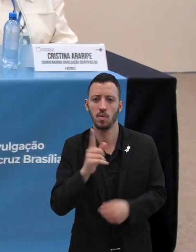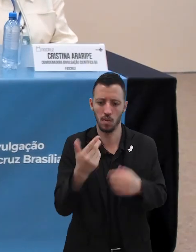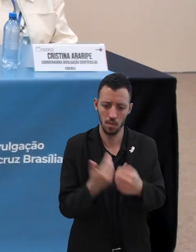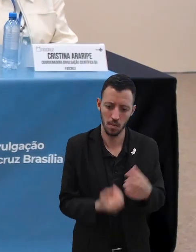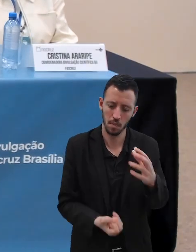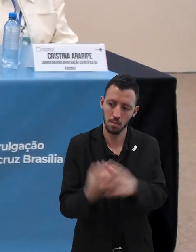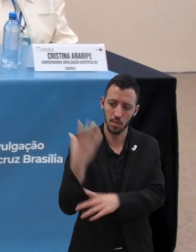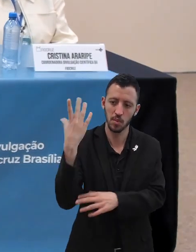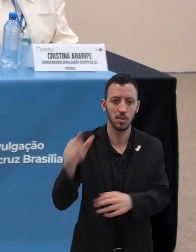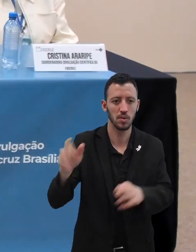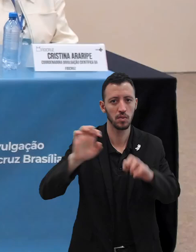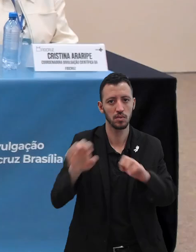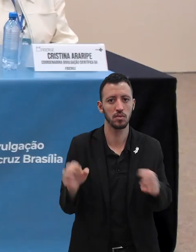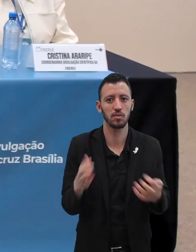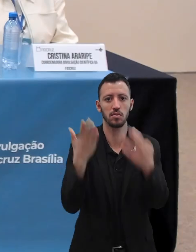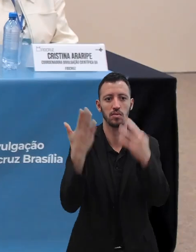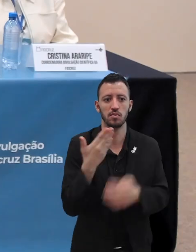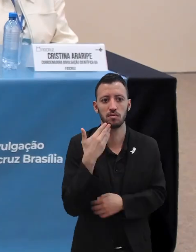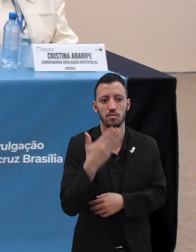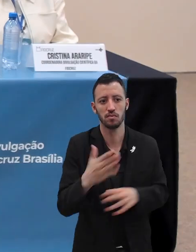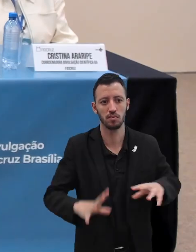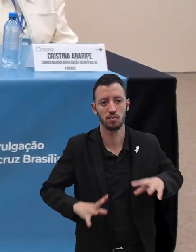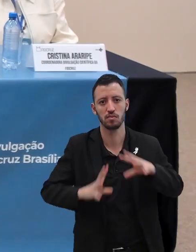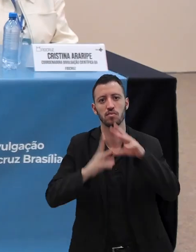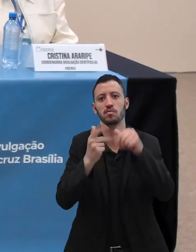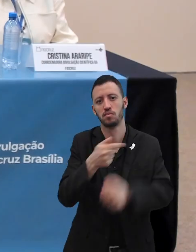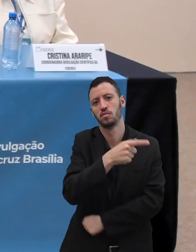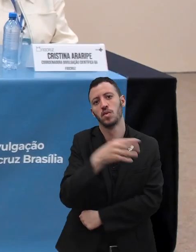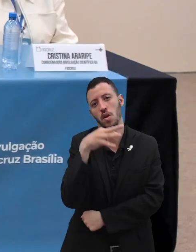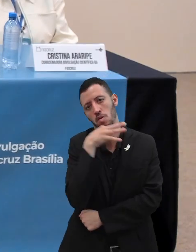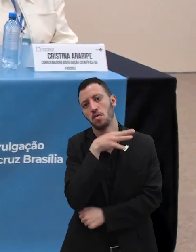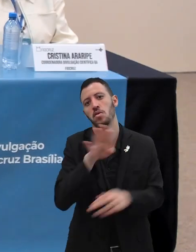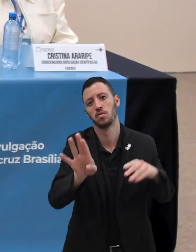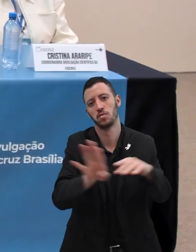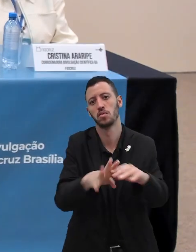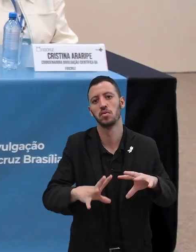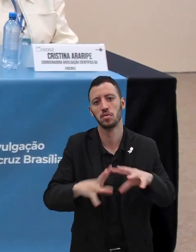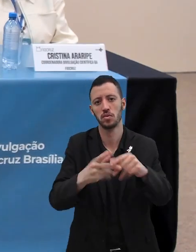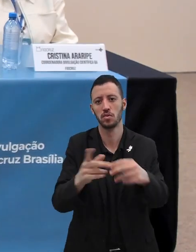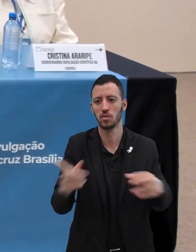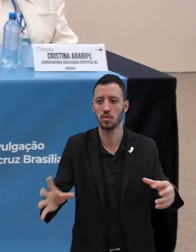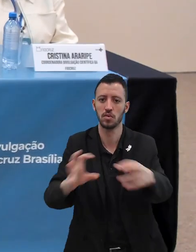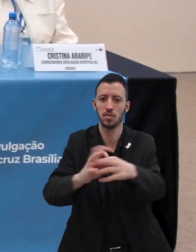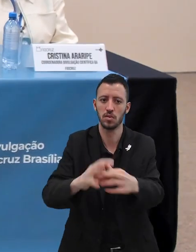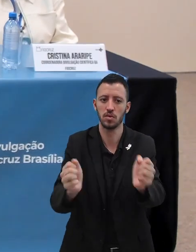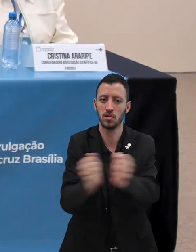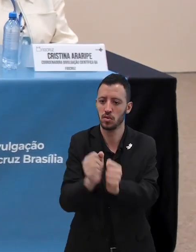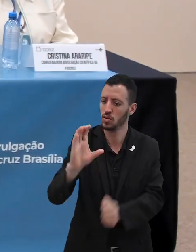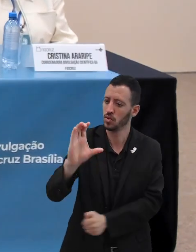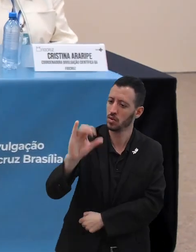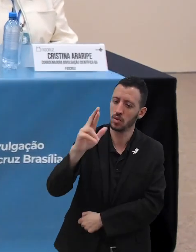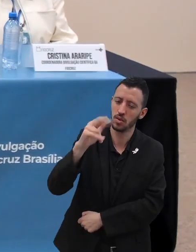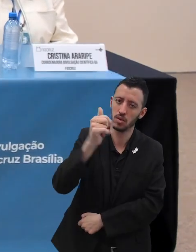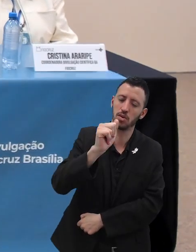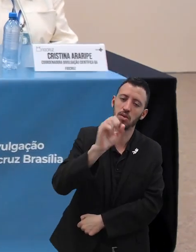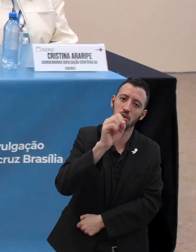nosso evento, e por todo o reconhecimento também, e vou me unir aqui à Cristina,